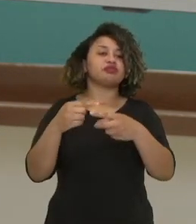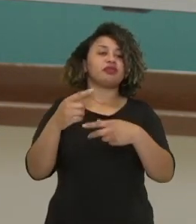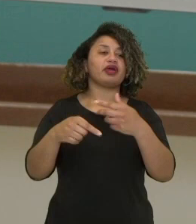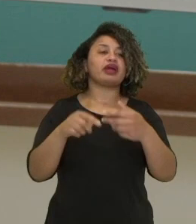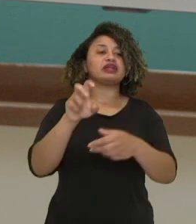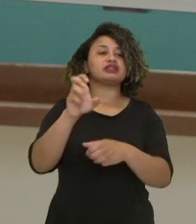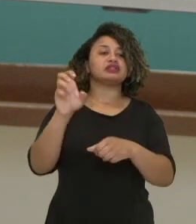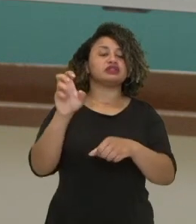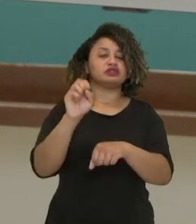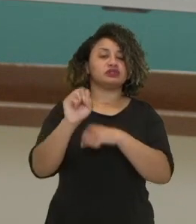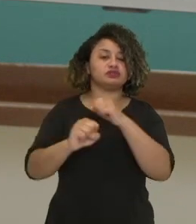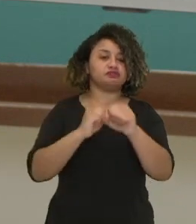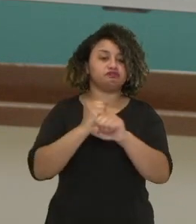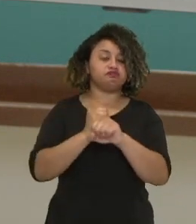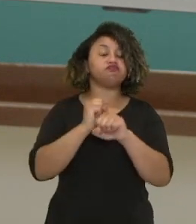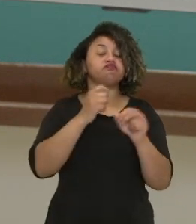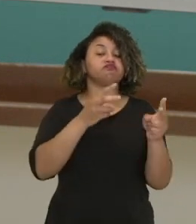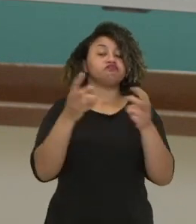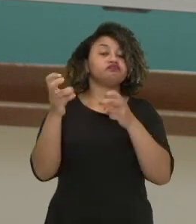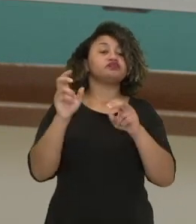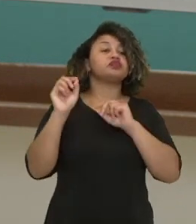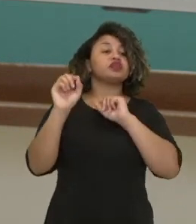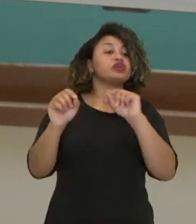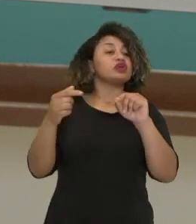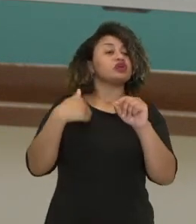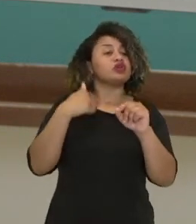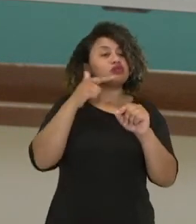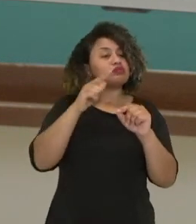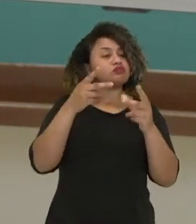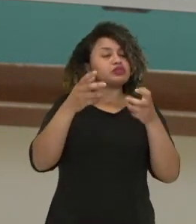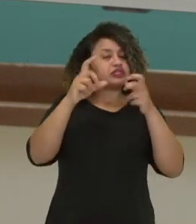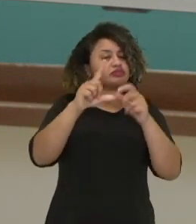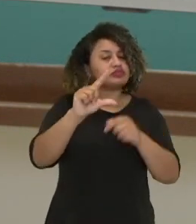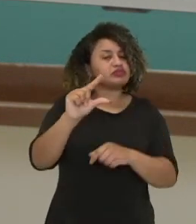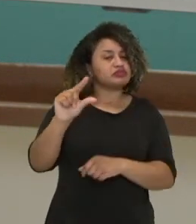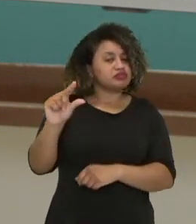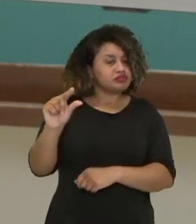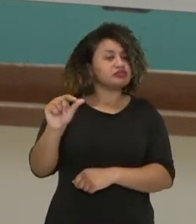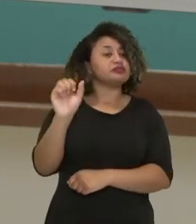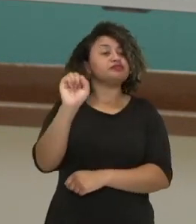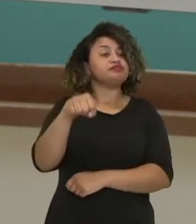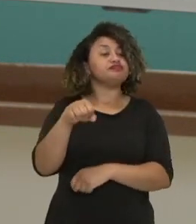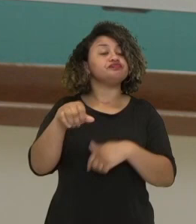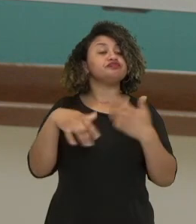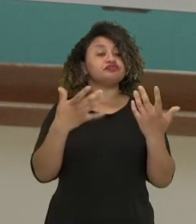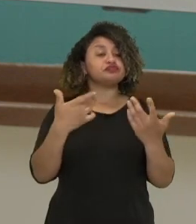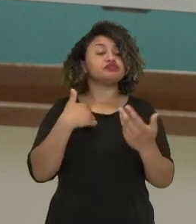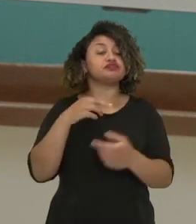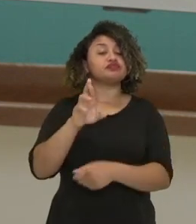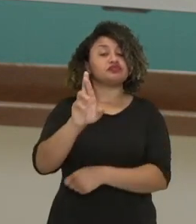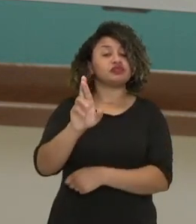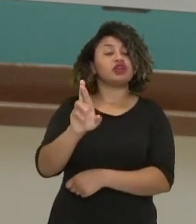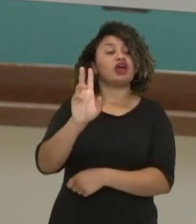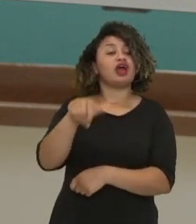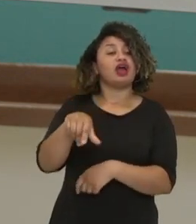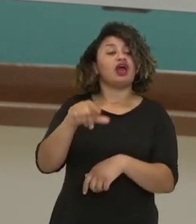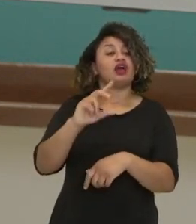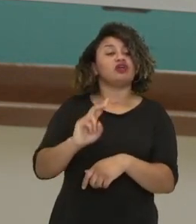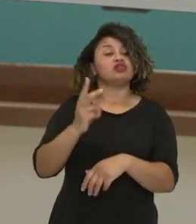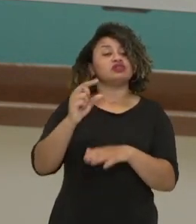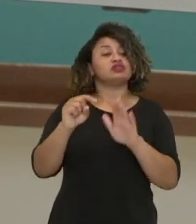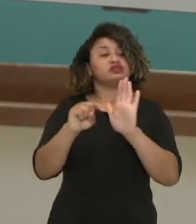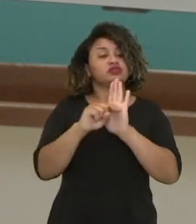ano. Observamos que essa sequência está diminuindo. Sim, então a razão da PA é